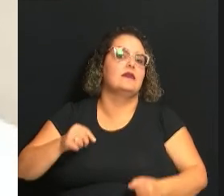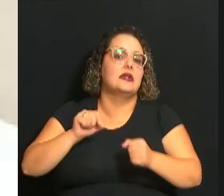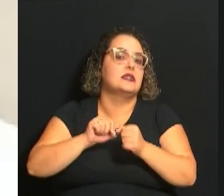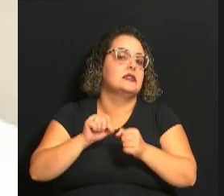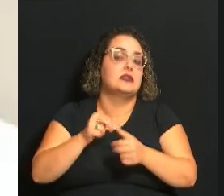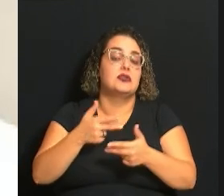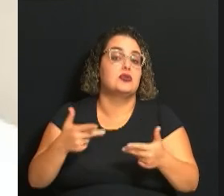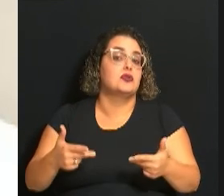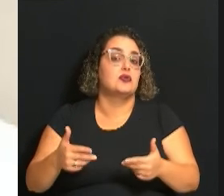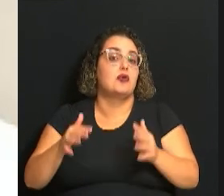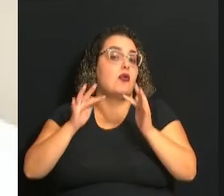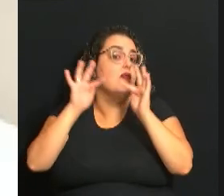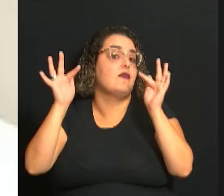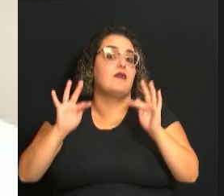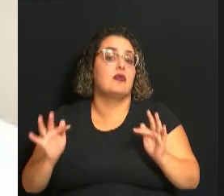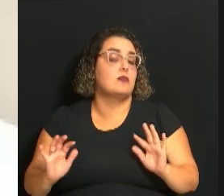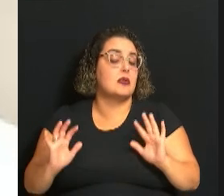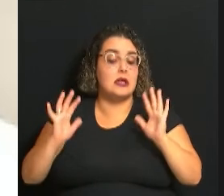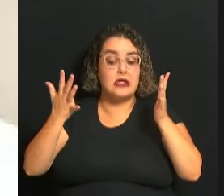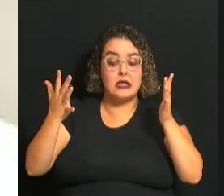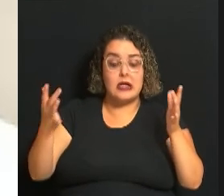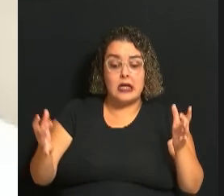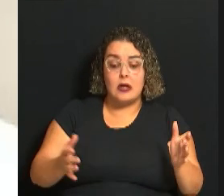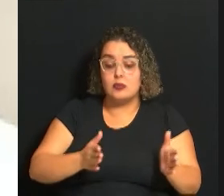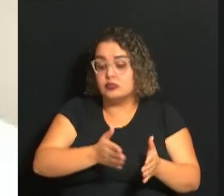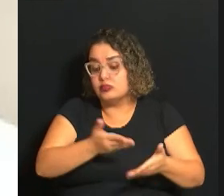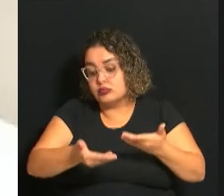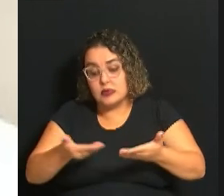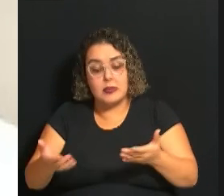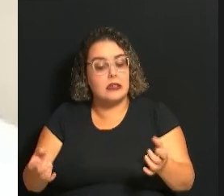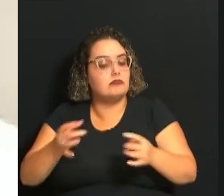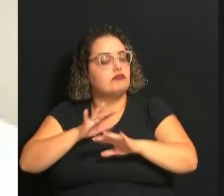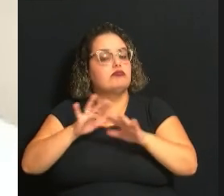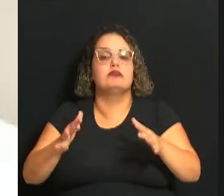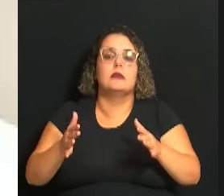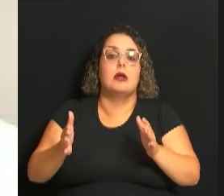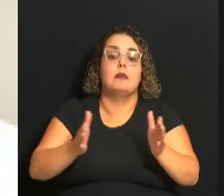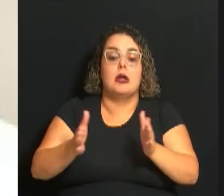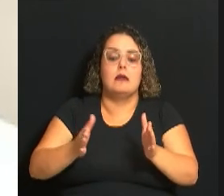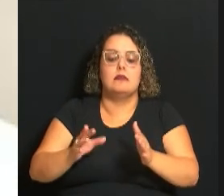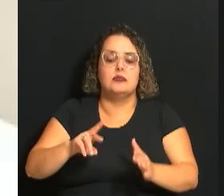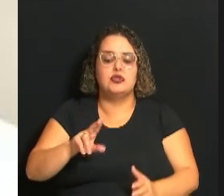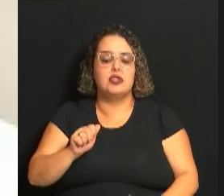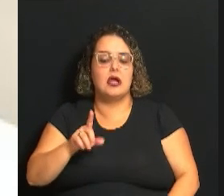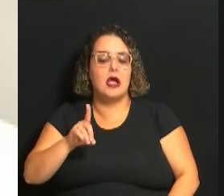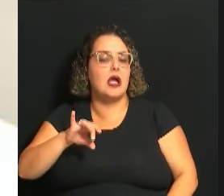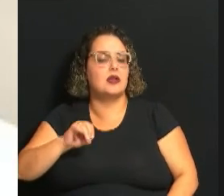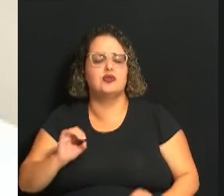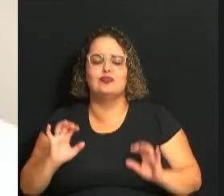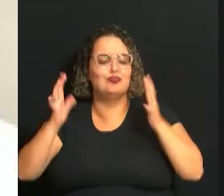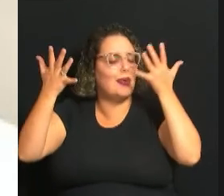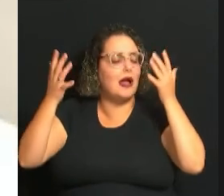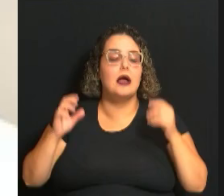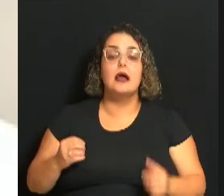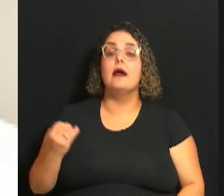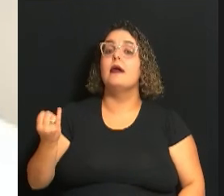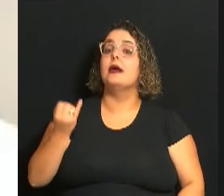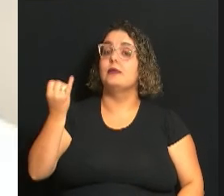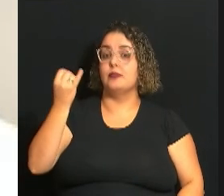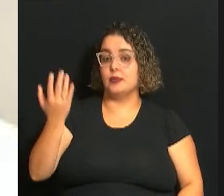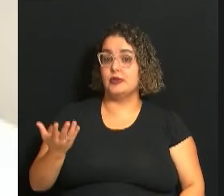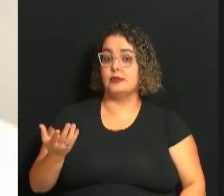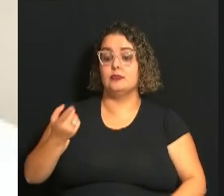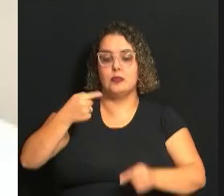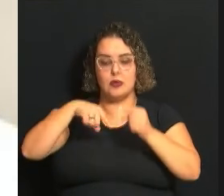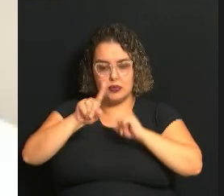felicidade, de comemorar que encerrou mais um ciclo, de comemorar que encerrou mais uma sessão de radioterapia, tudo isso é muito importante para o sucesso